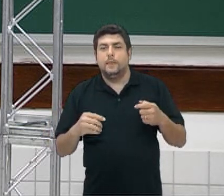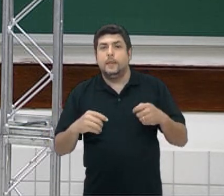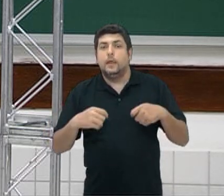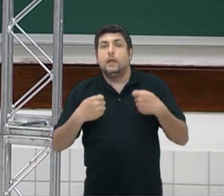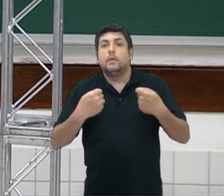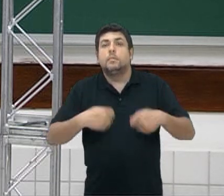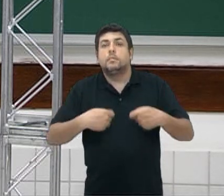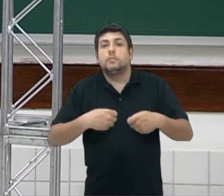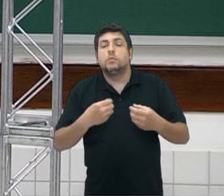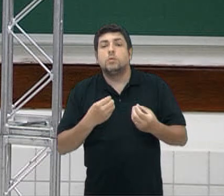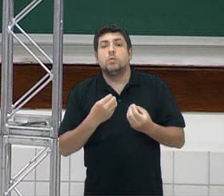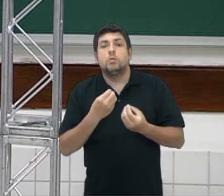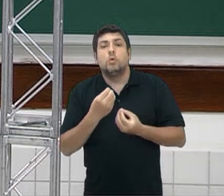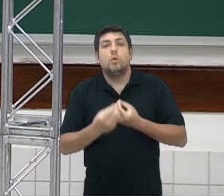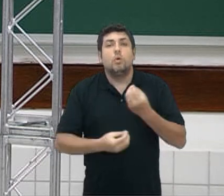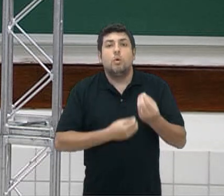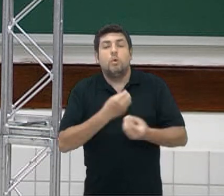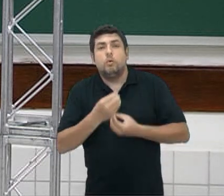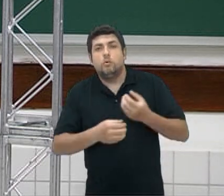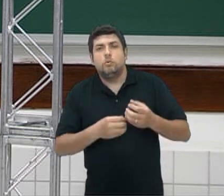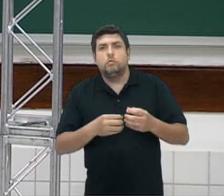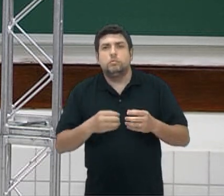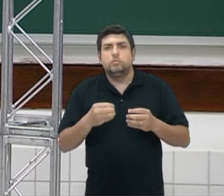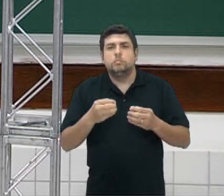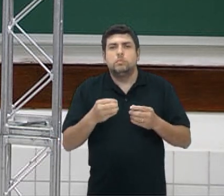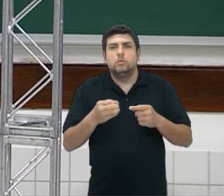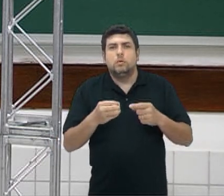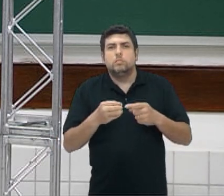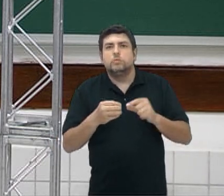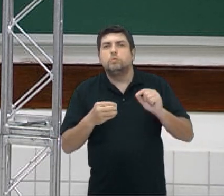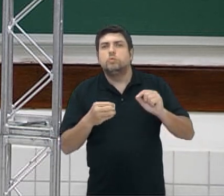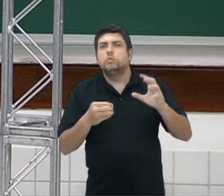através de alguma entidade, no caso, através de uma grandeza física,